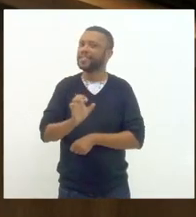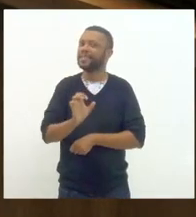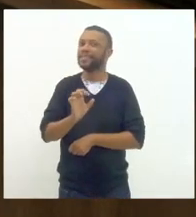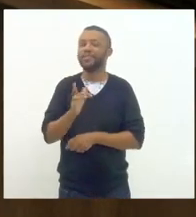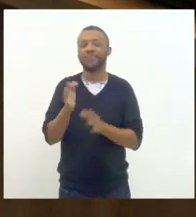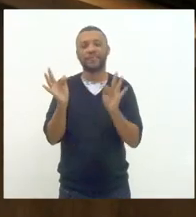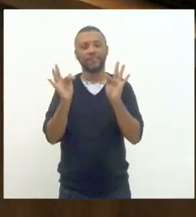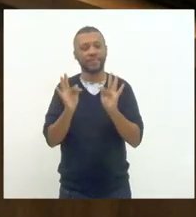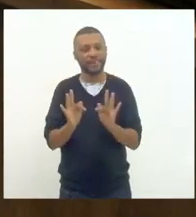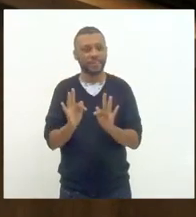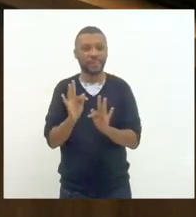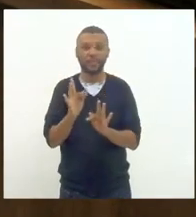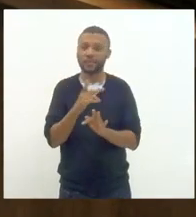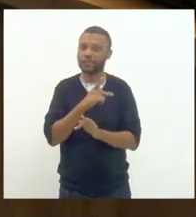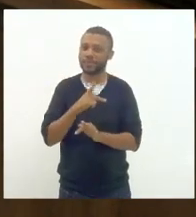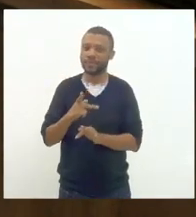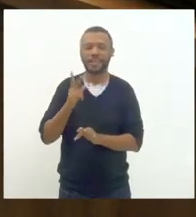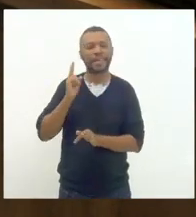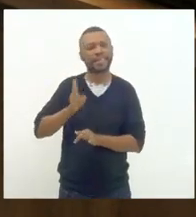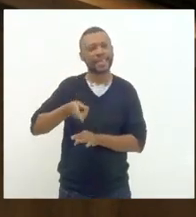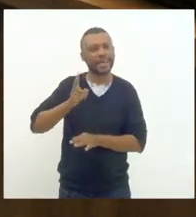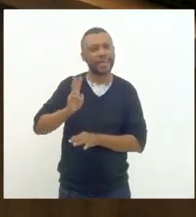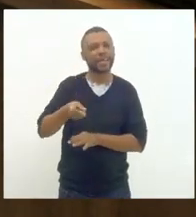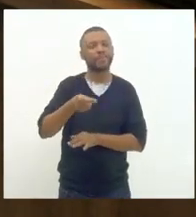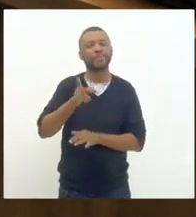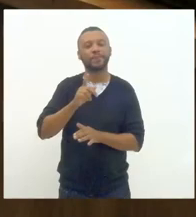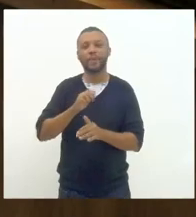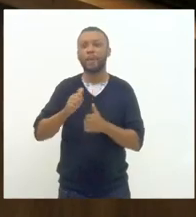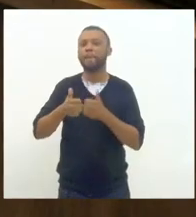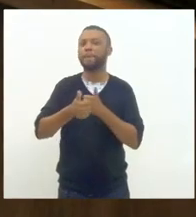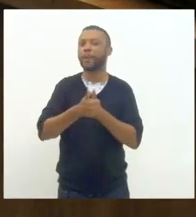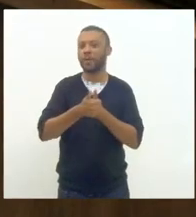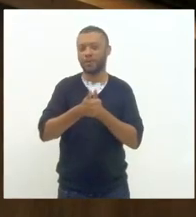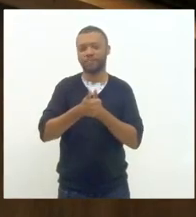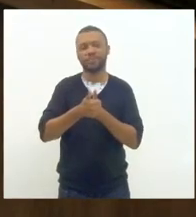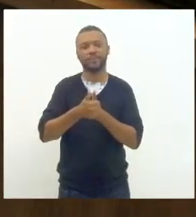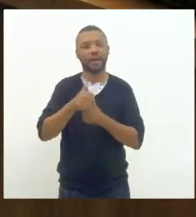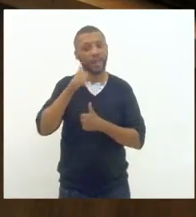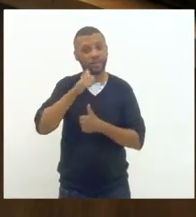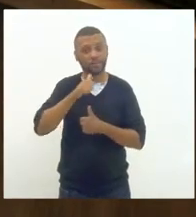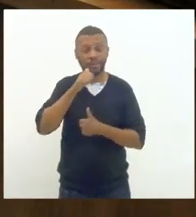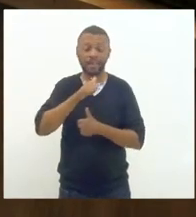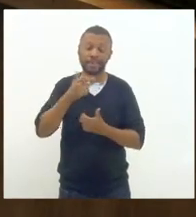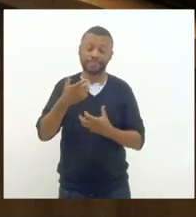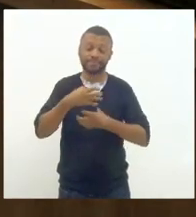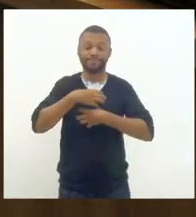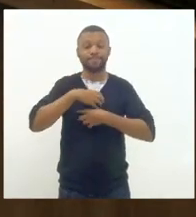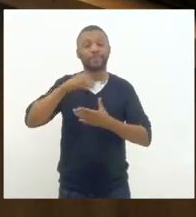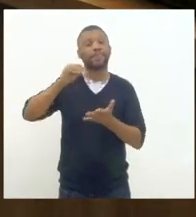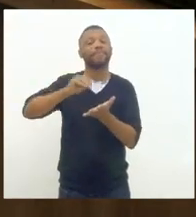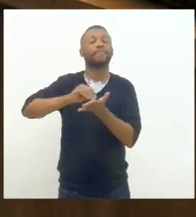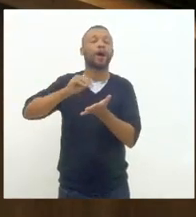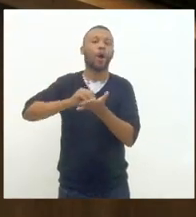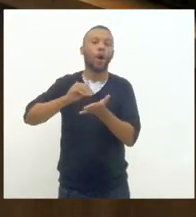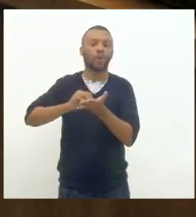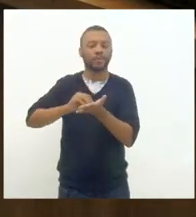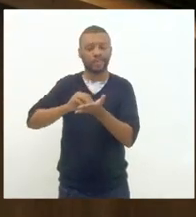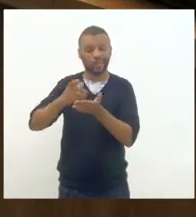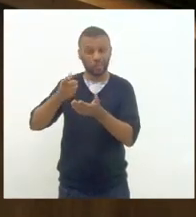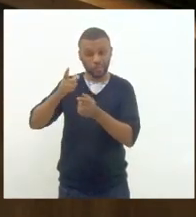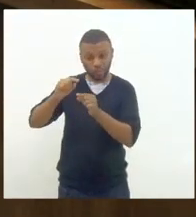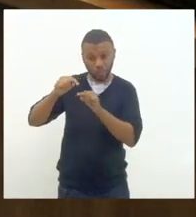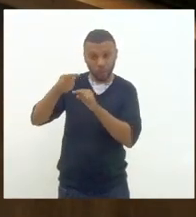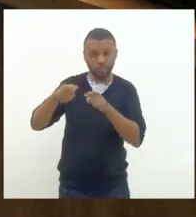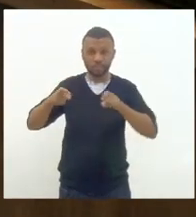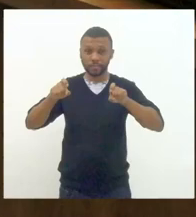nosso presidente sempre está dando vez para as mulheres nessa casa. Ele vai fazer muita falta aqui, mas esperamos que o